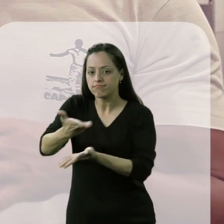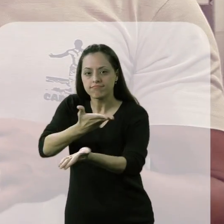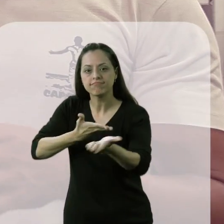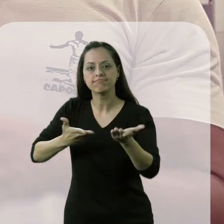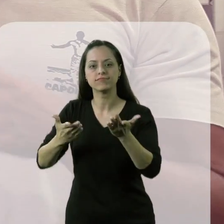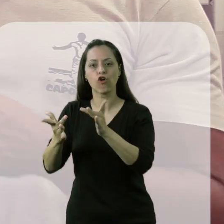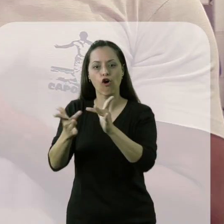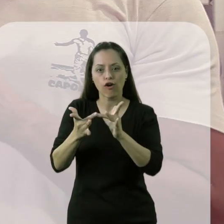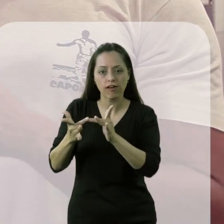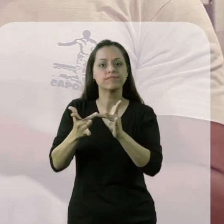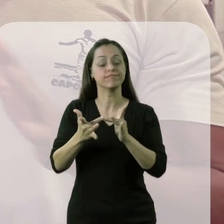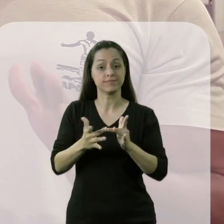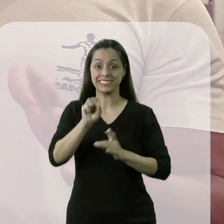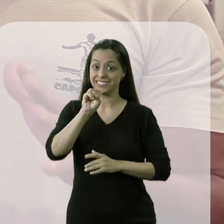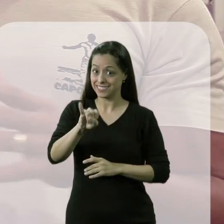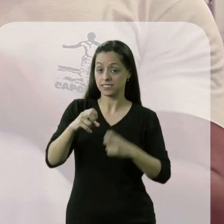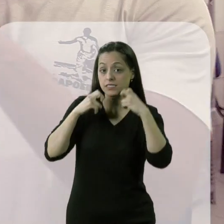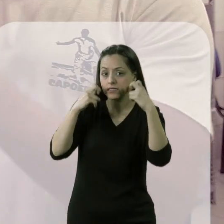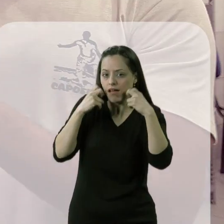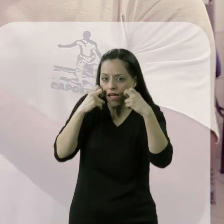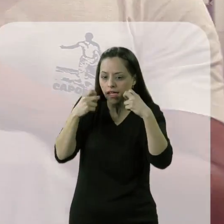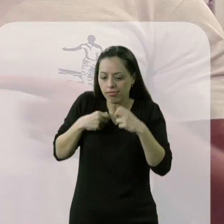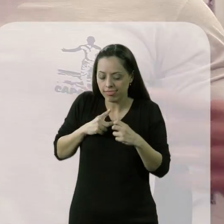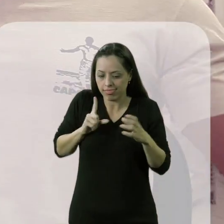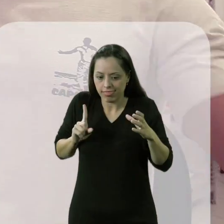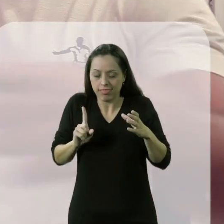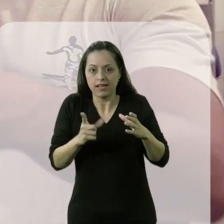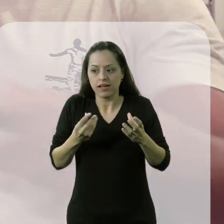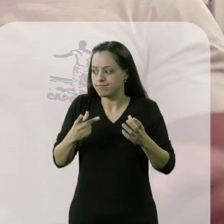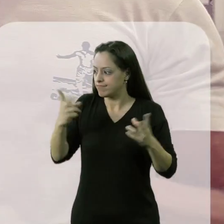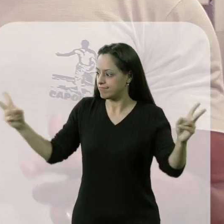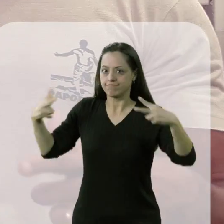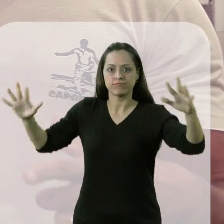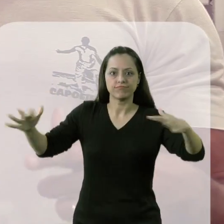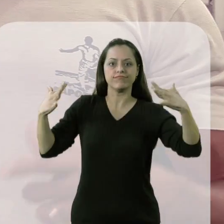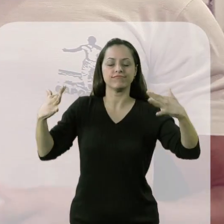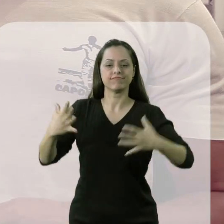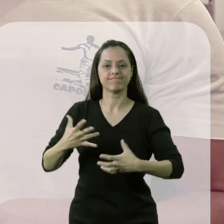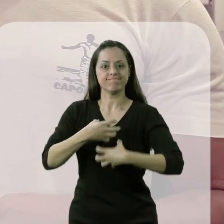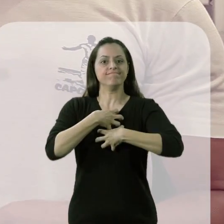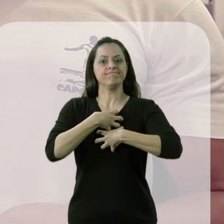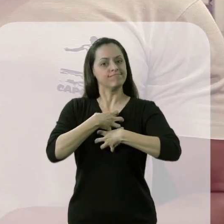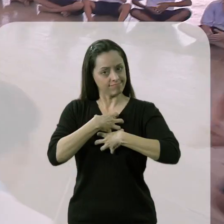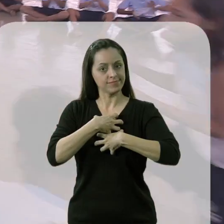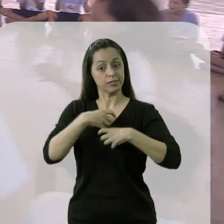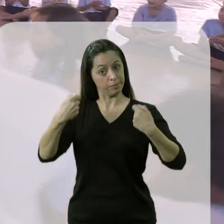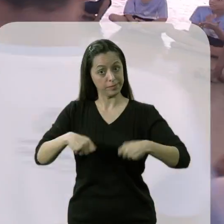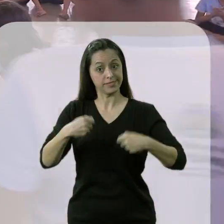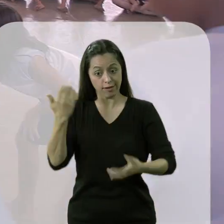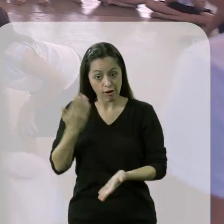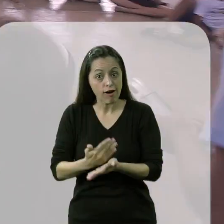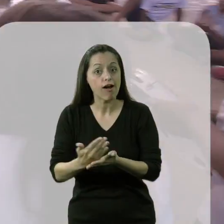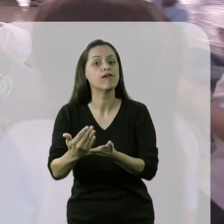muito bem. A questão da timidez nem se fala, né? Você está no meio de uma roda onde está todo mundo lhe olhando. Então, para você dar aquele primeiro passo